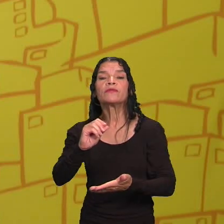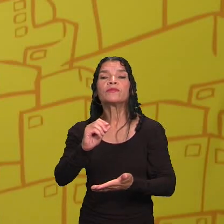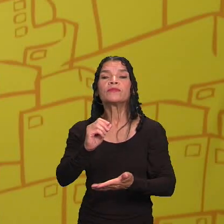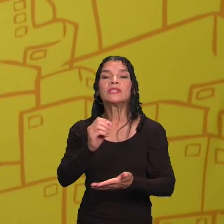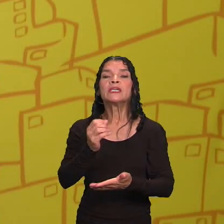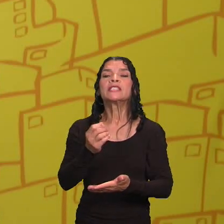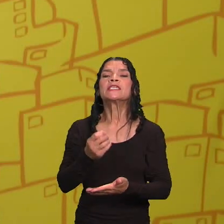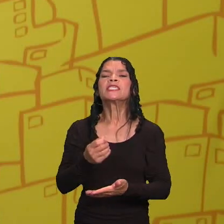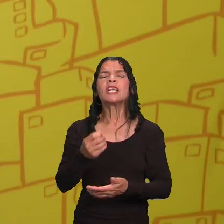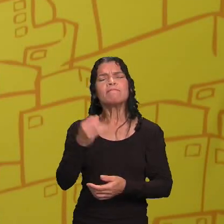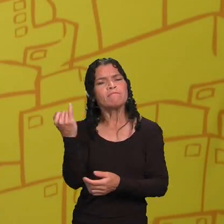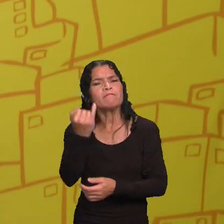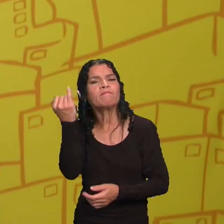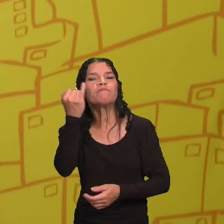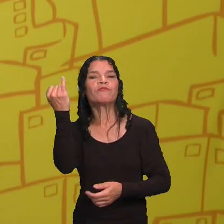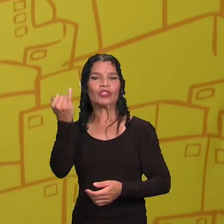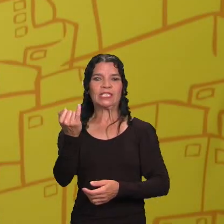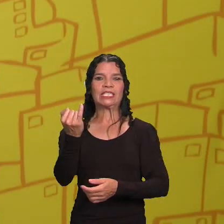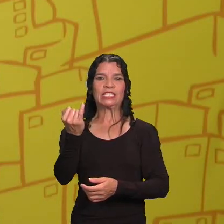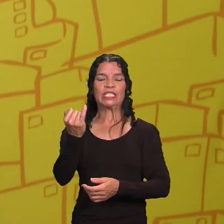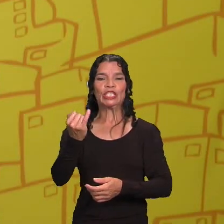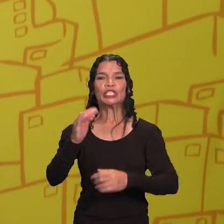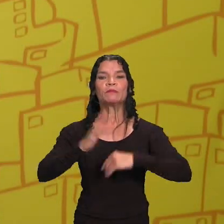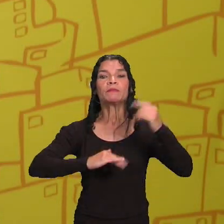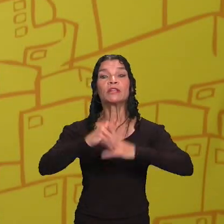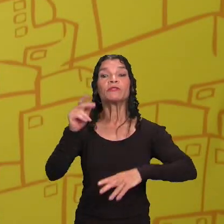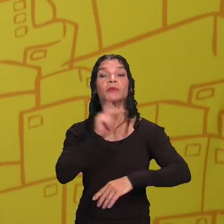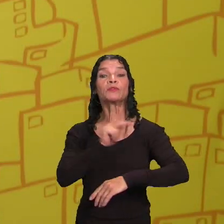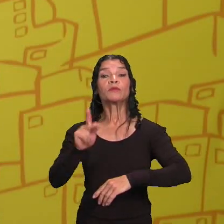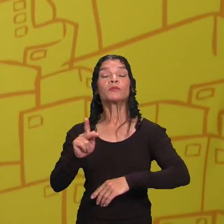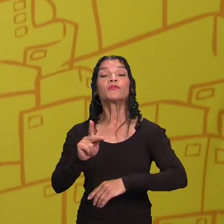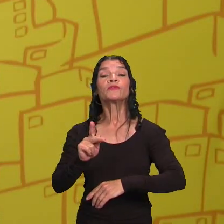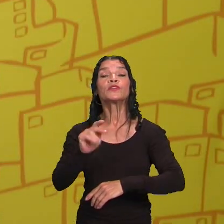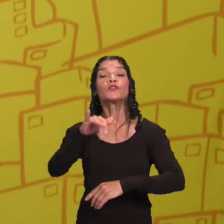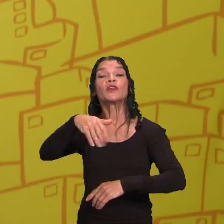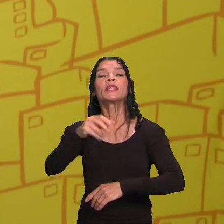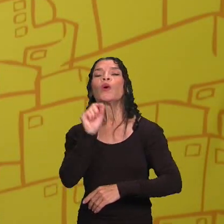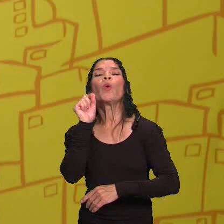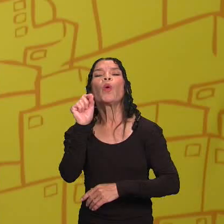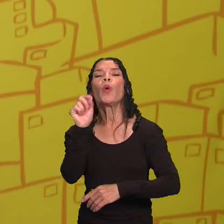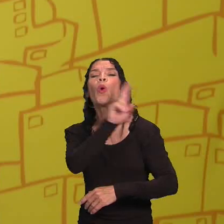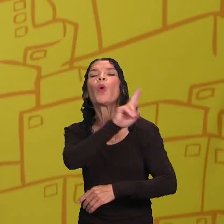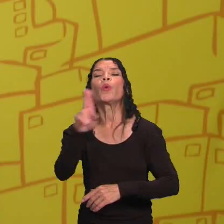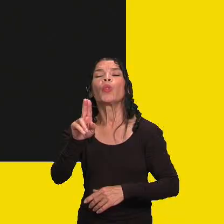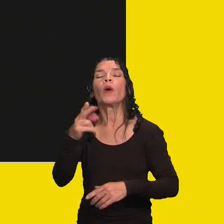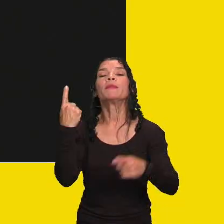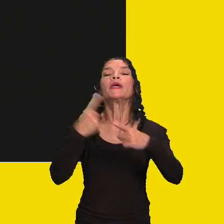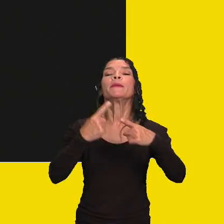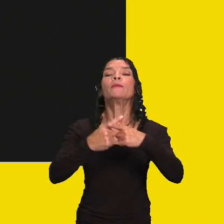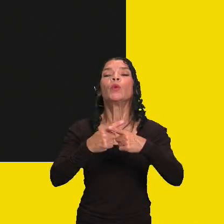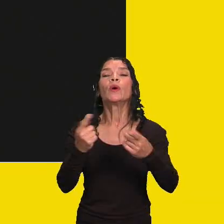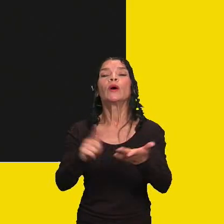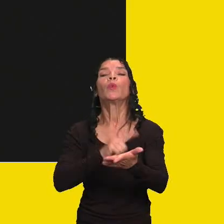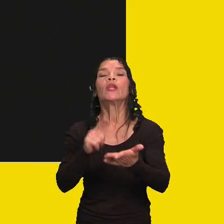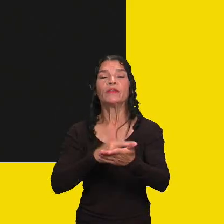considerem indispensável para a formação do professor da EJA, qual seria e por quê?